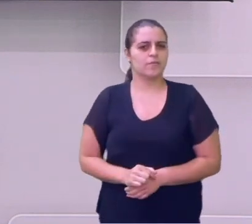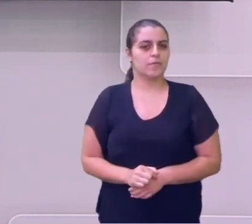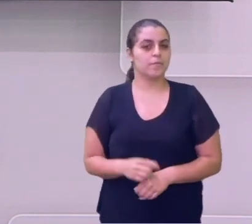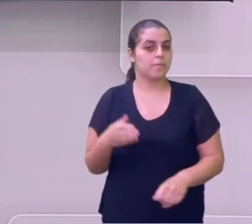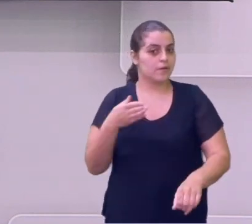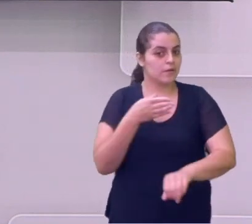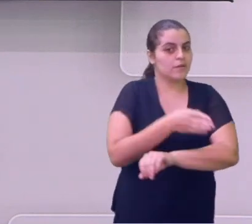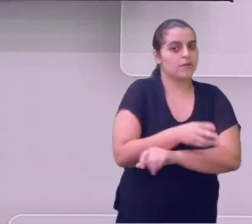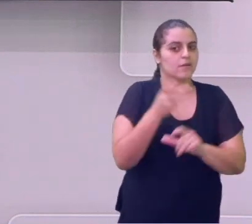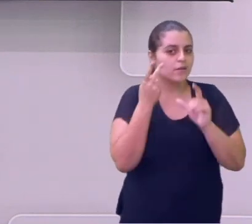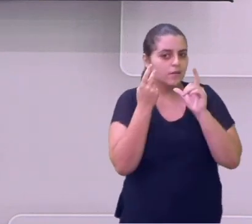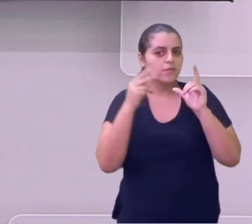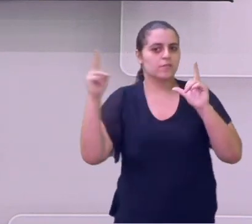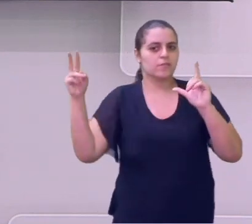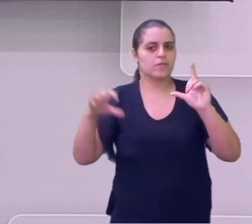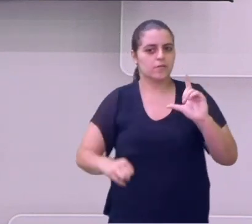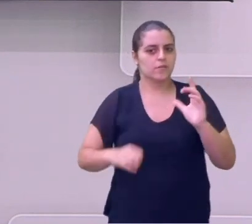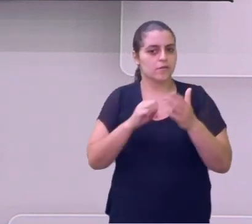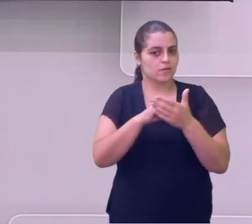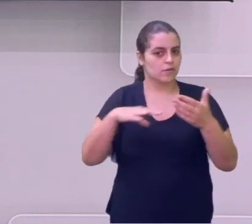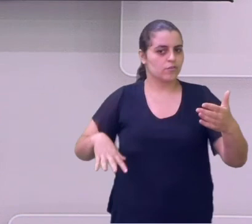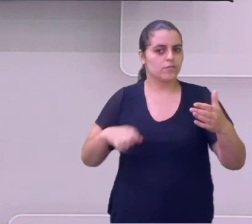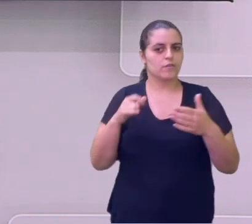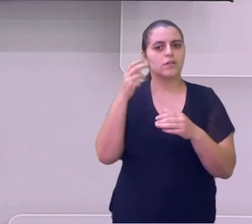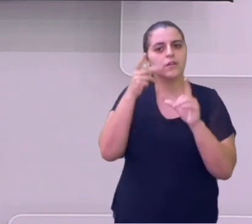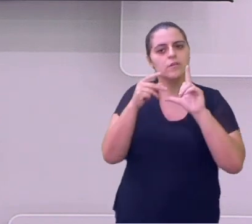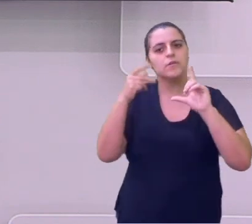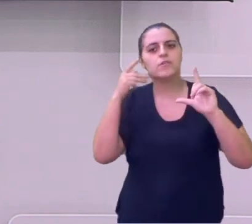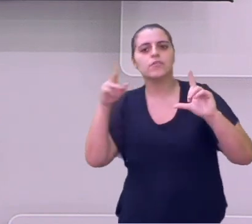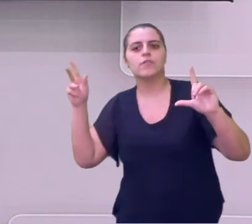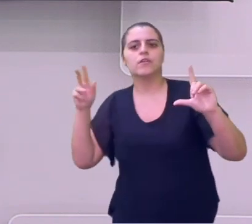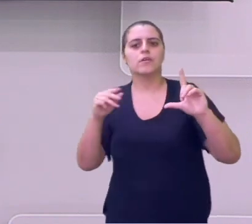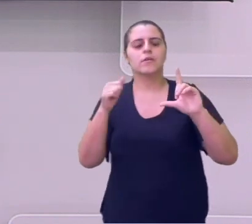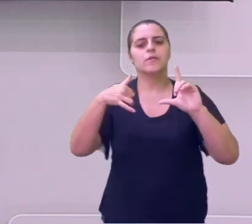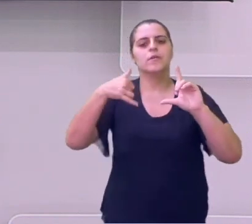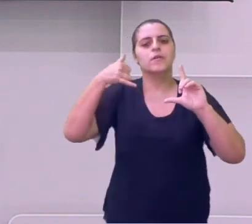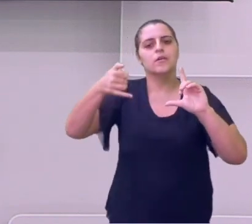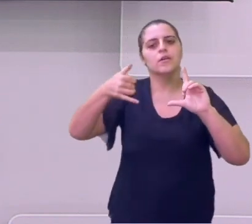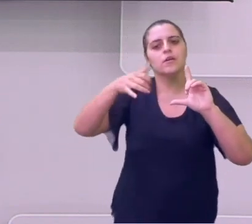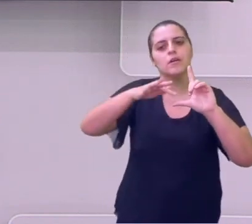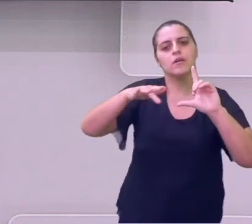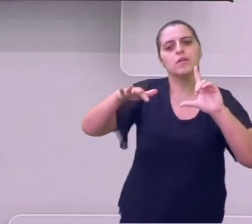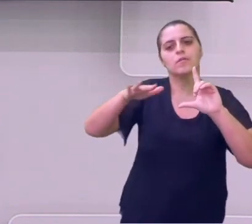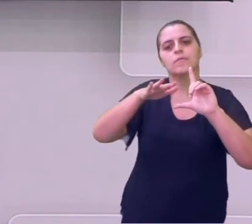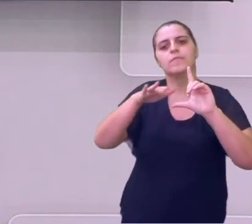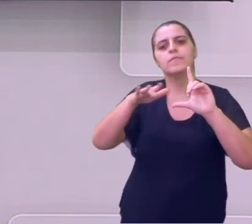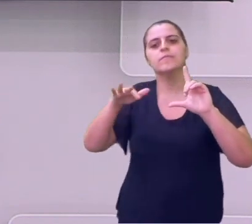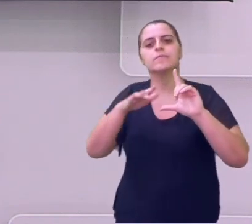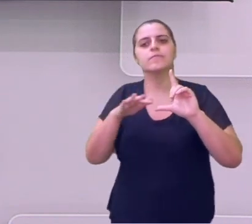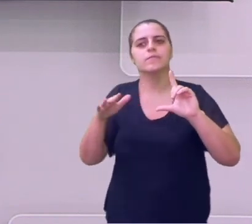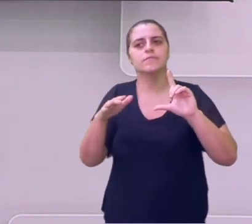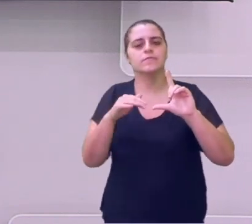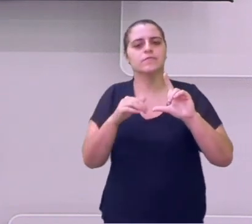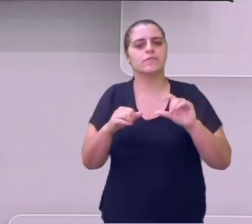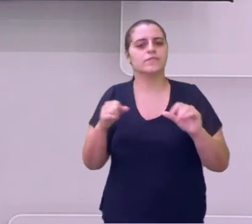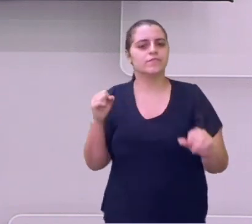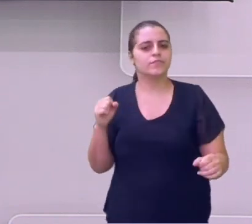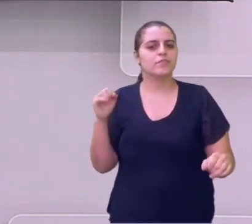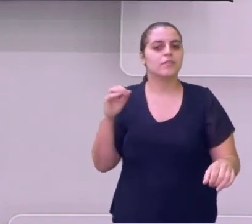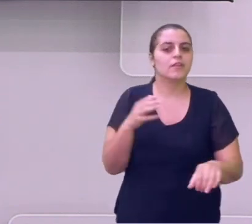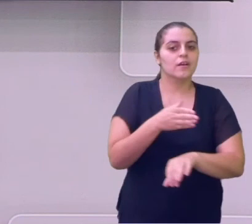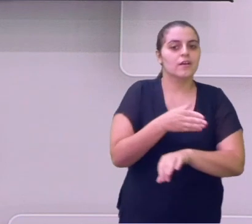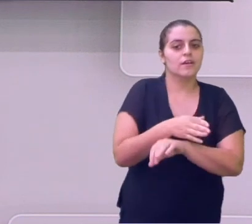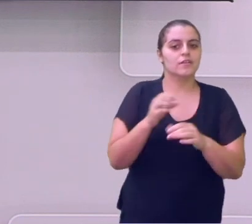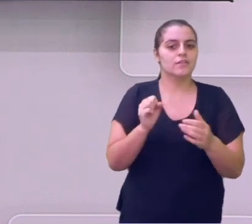Para acessar as nossas atividades na plataforma SMED EV, aponte a câmera do seu celular na imagem que aparece no canto da tela, acesse